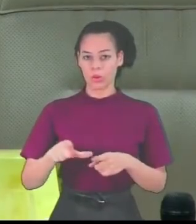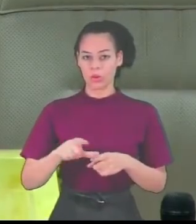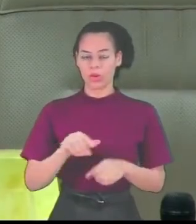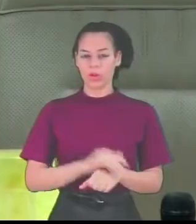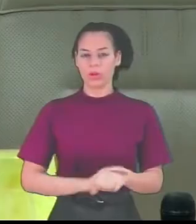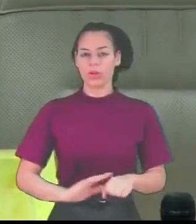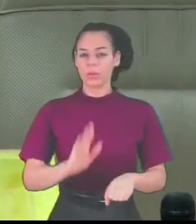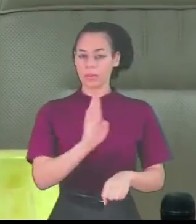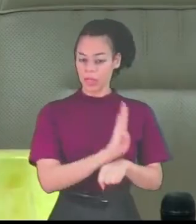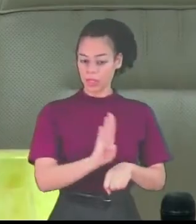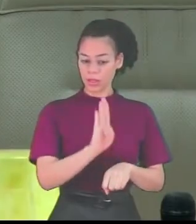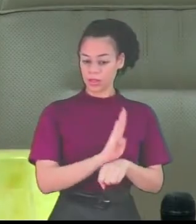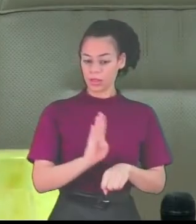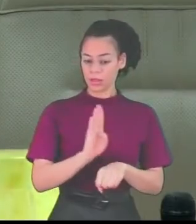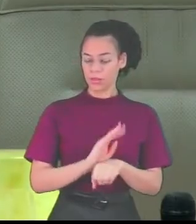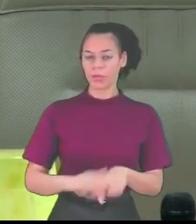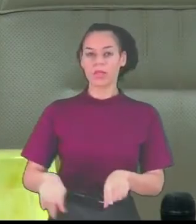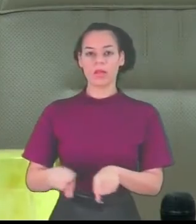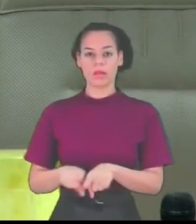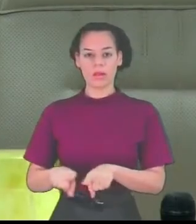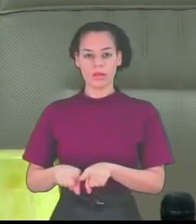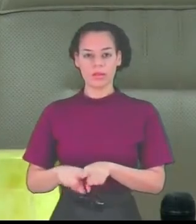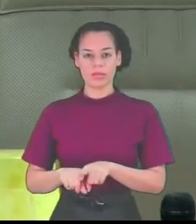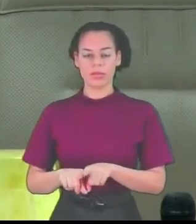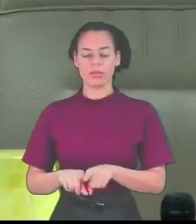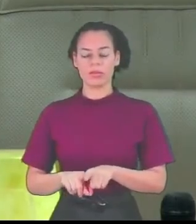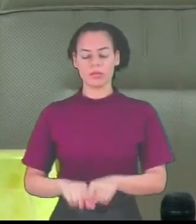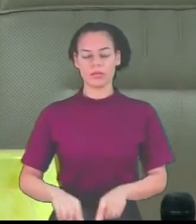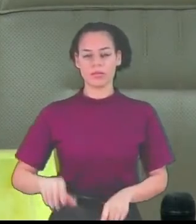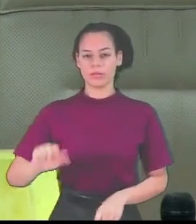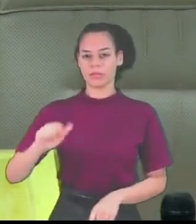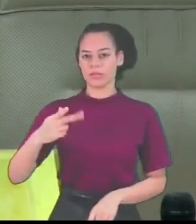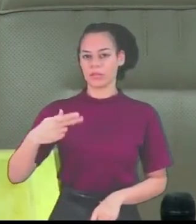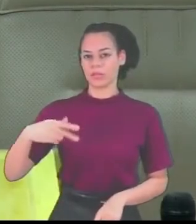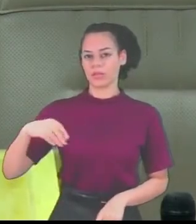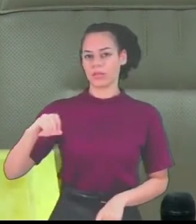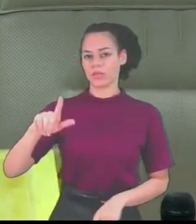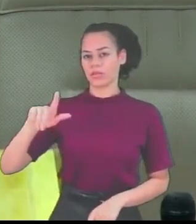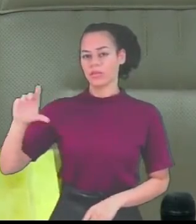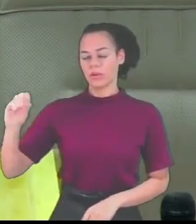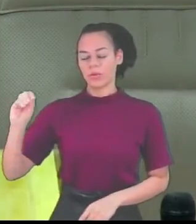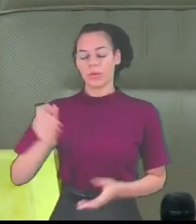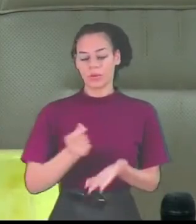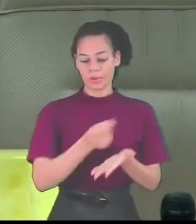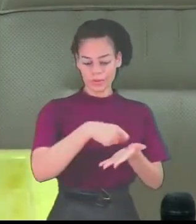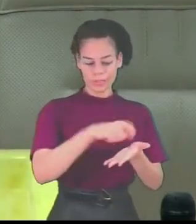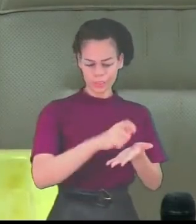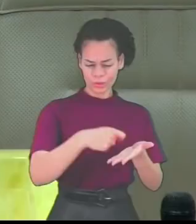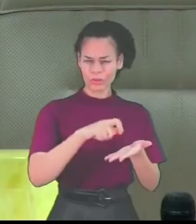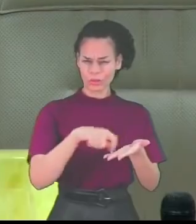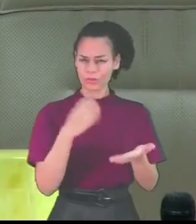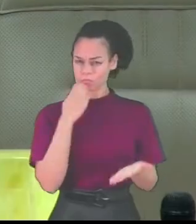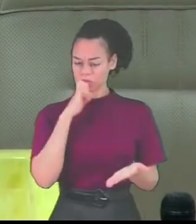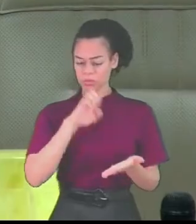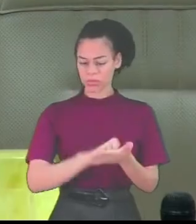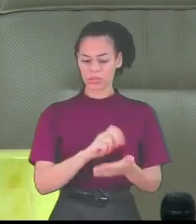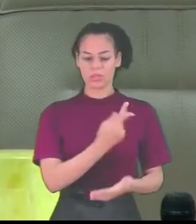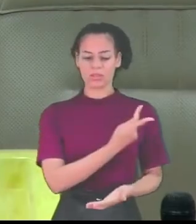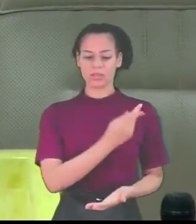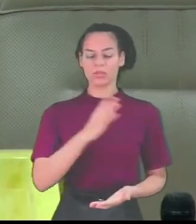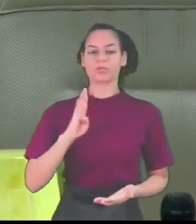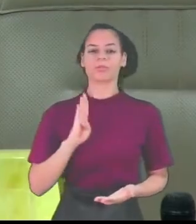ou grande e eloquente Apolo lá de Alexandria que escreveu a epístola aos hebreus